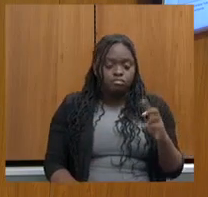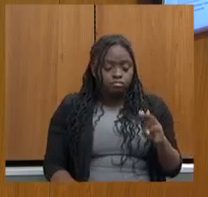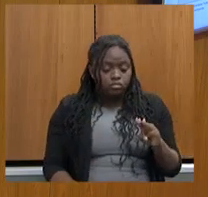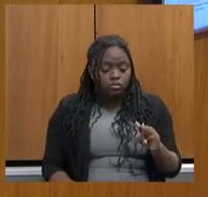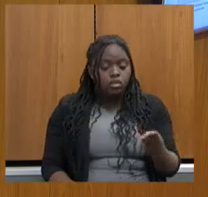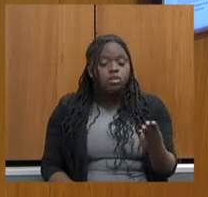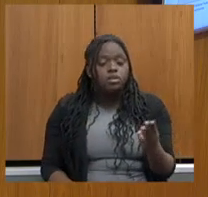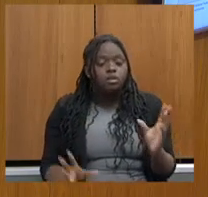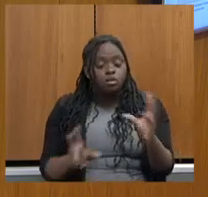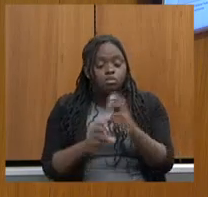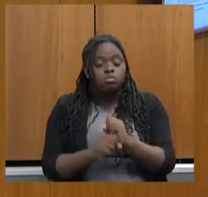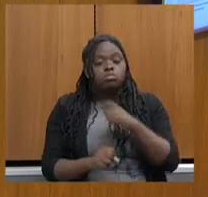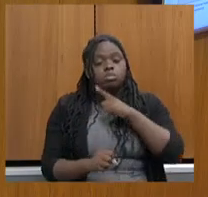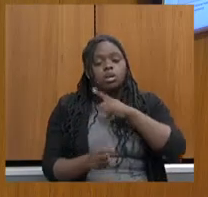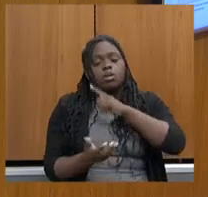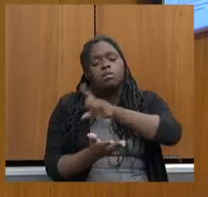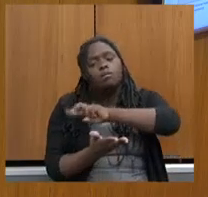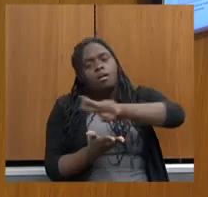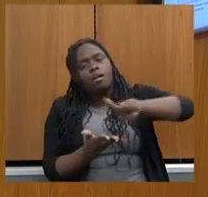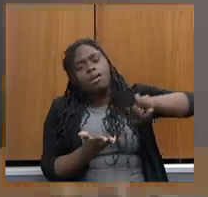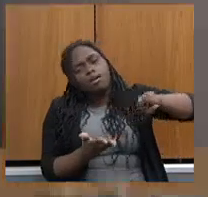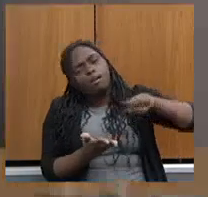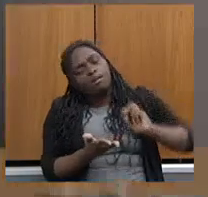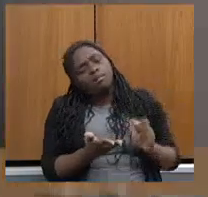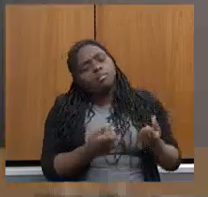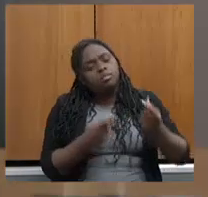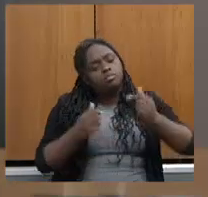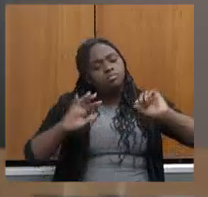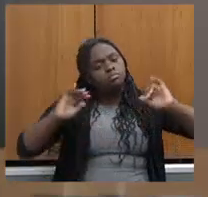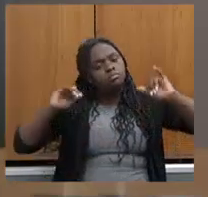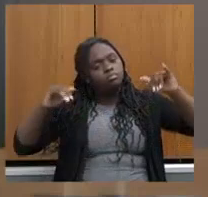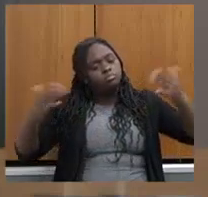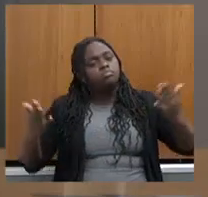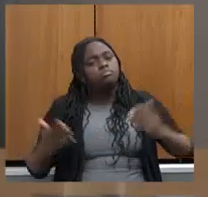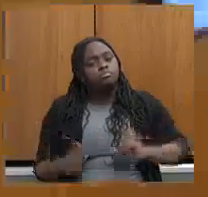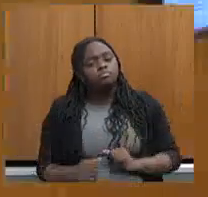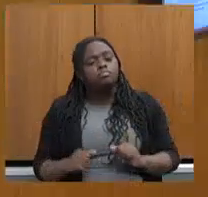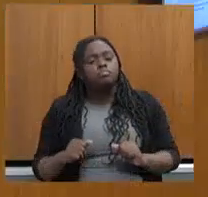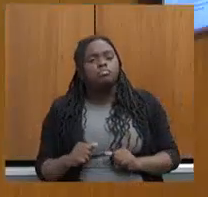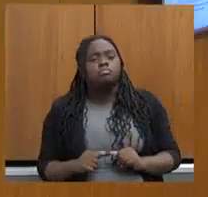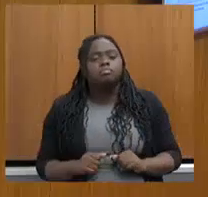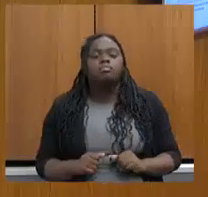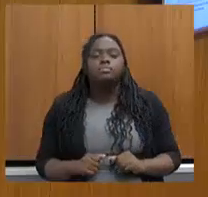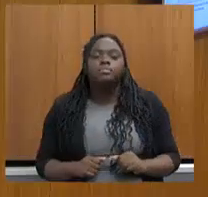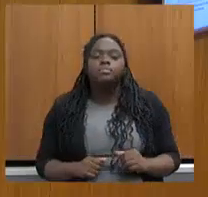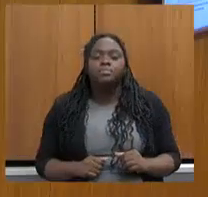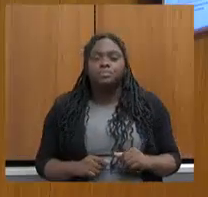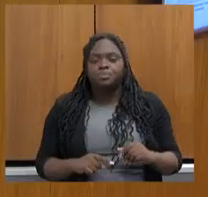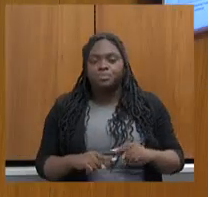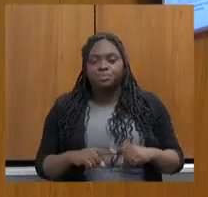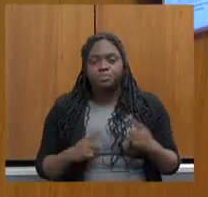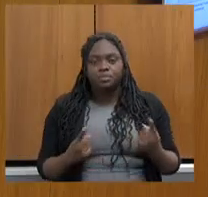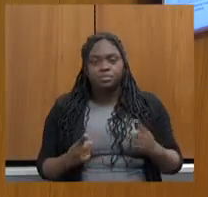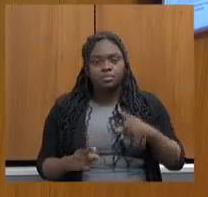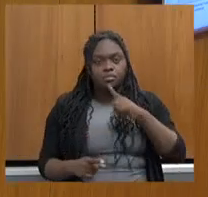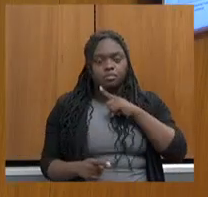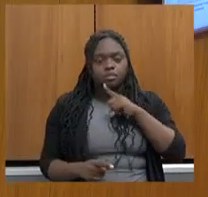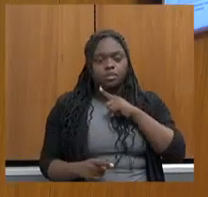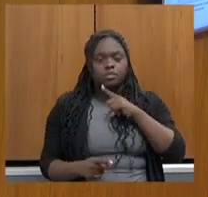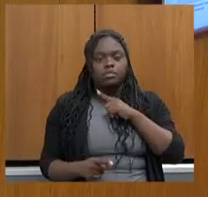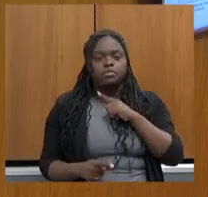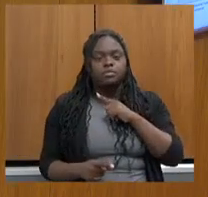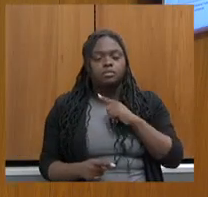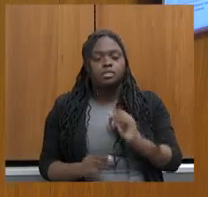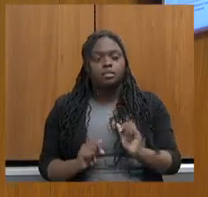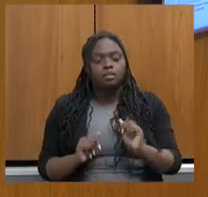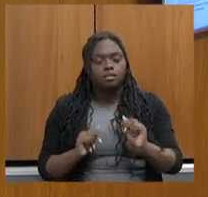nós temos outras fontes né Que são fontes externas mas também a questão ressarcimentos O que faz uma